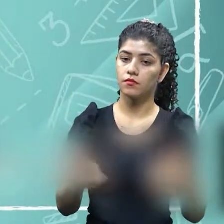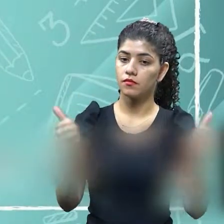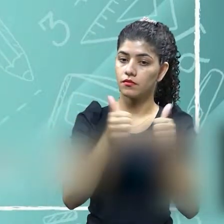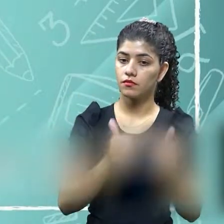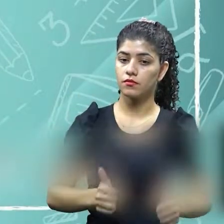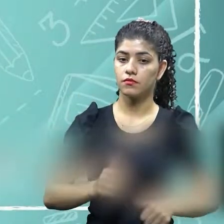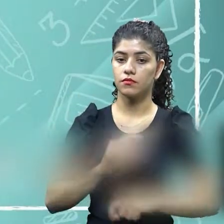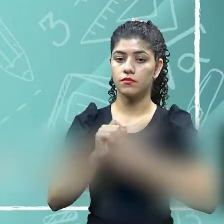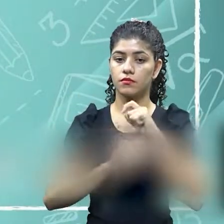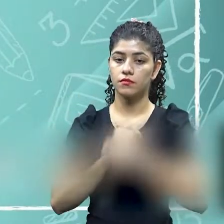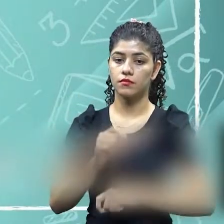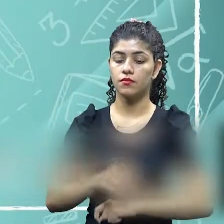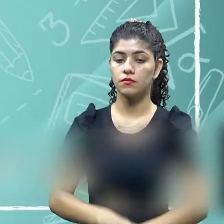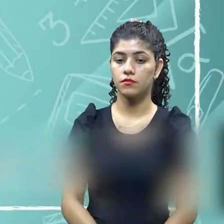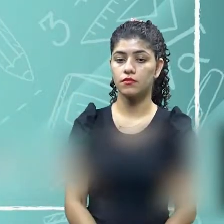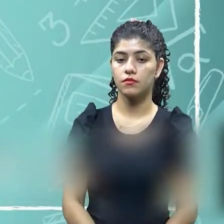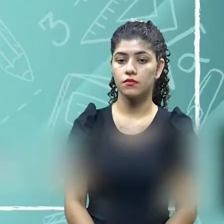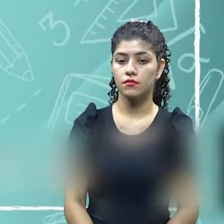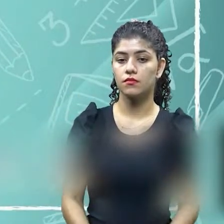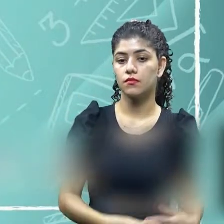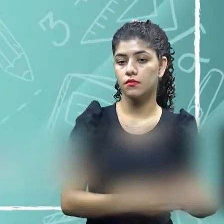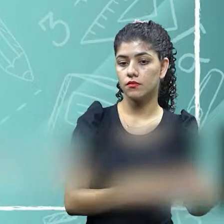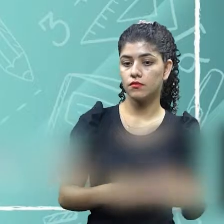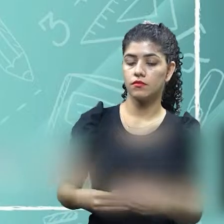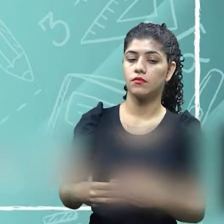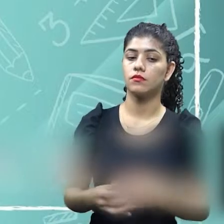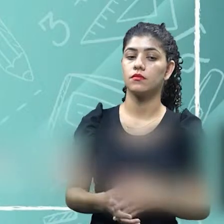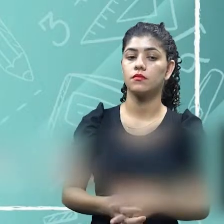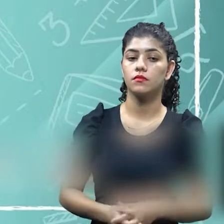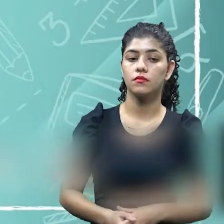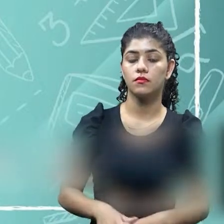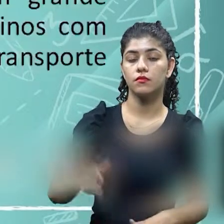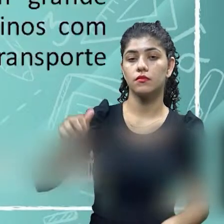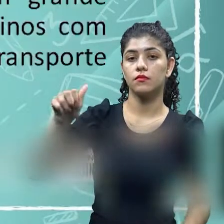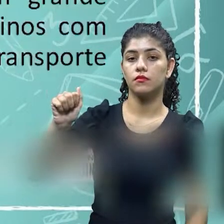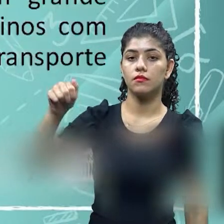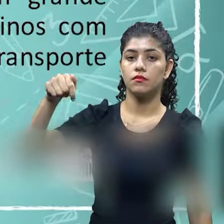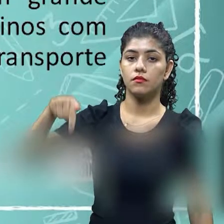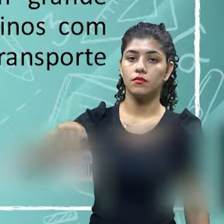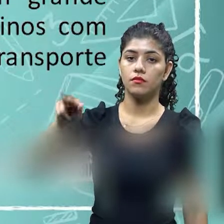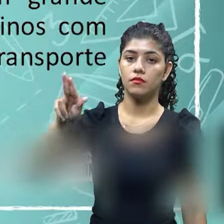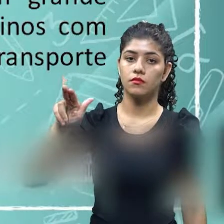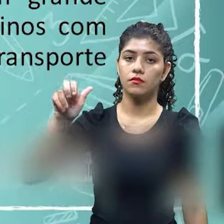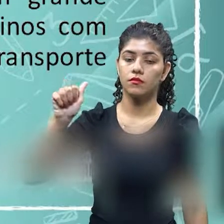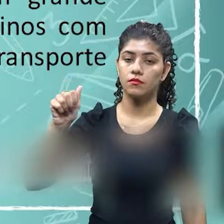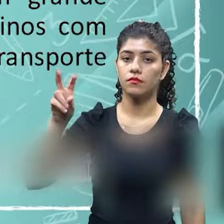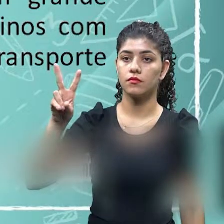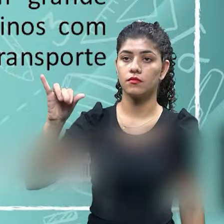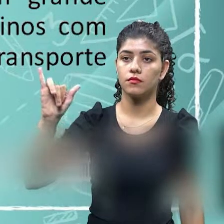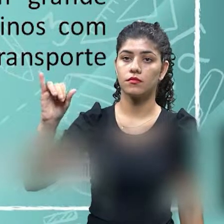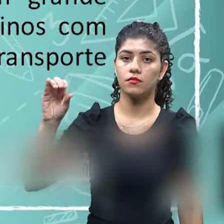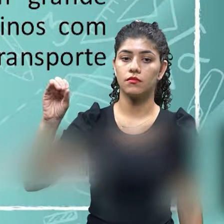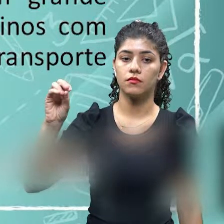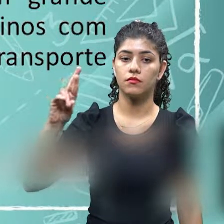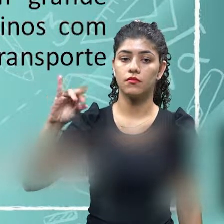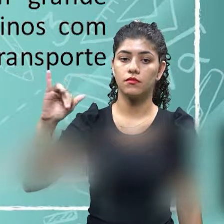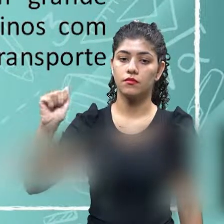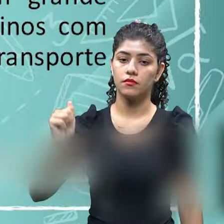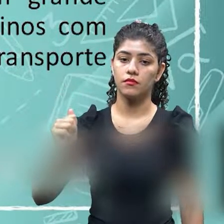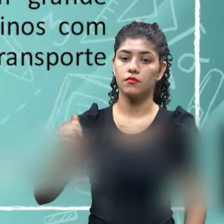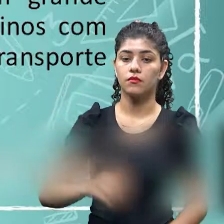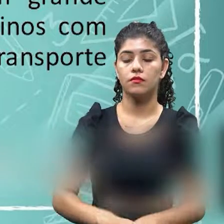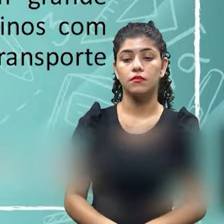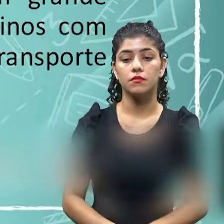E aqui vamos analisar esses modais perante a logística internacional. O primeiro modal é o aquaviário,